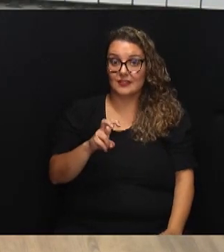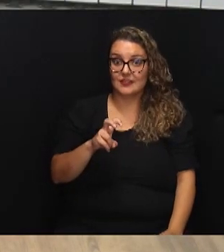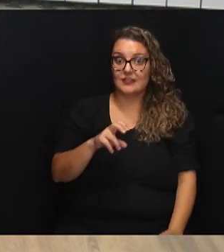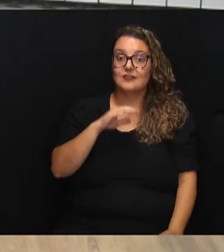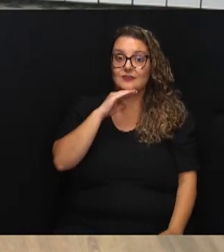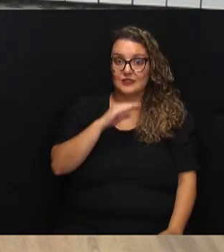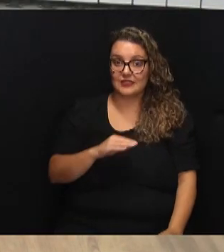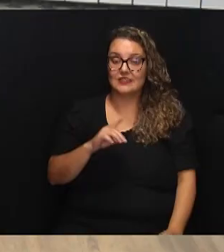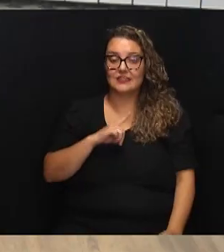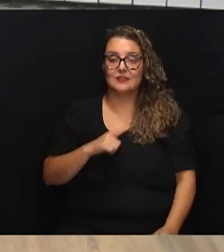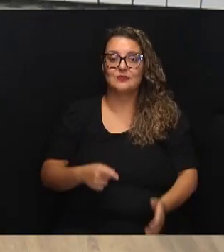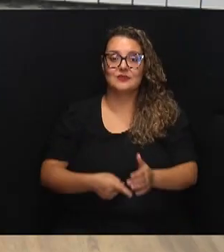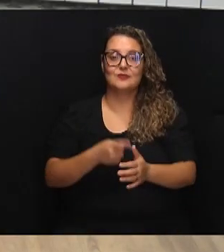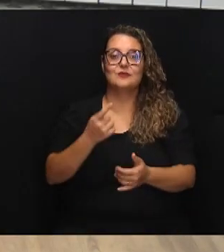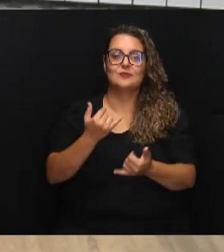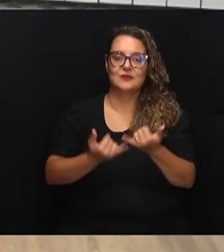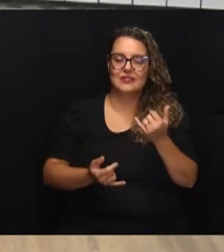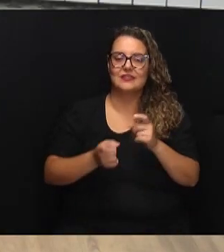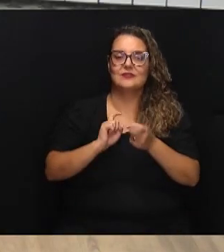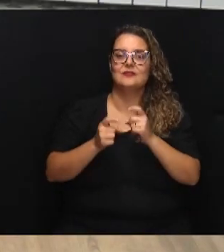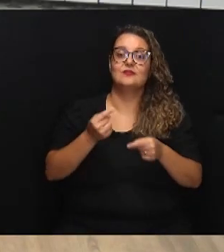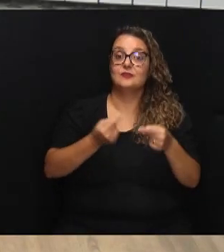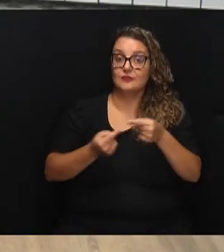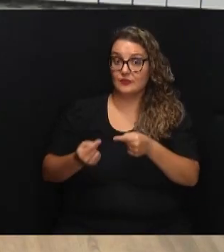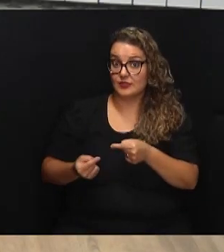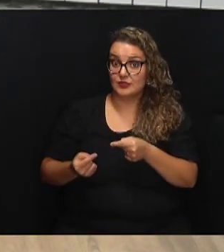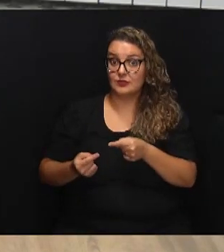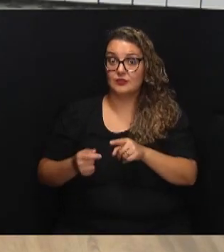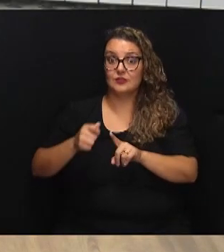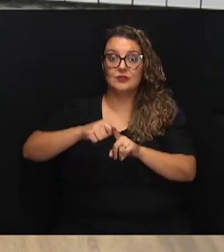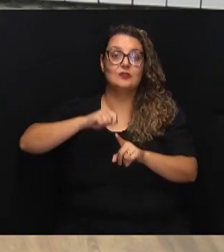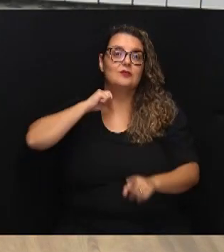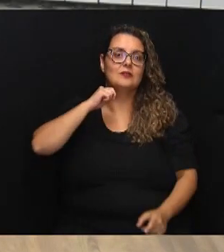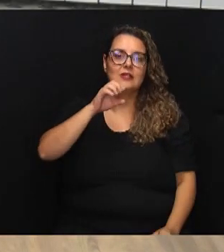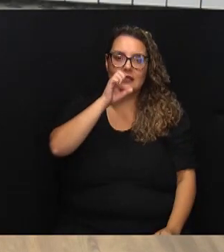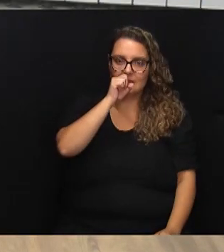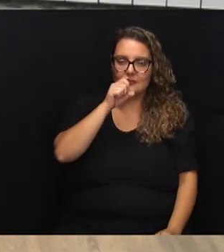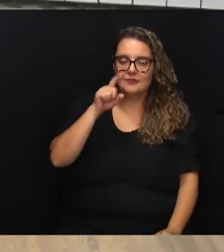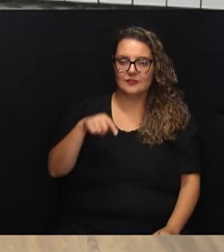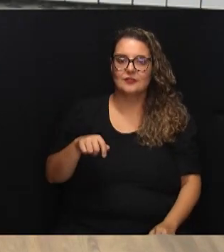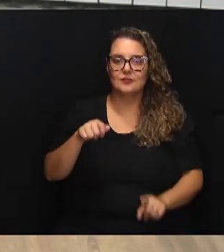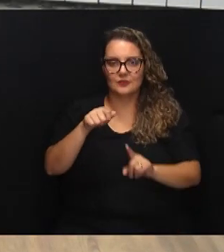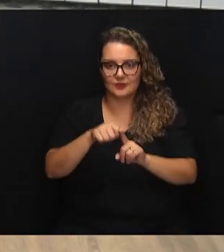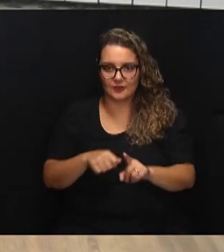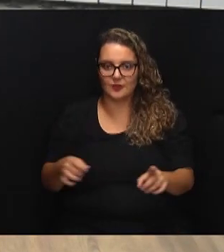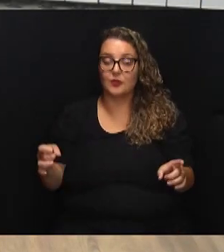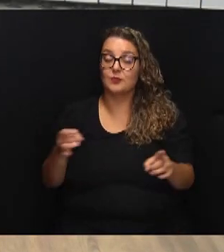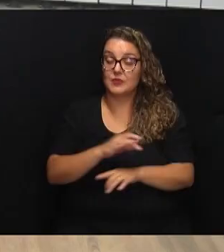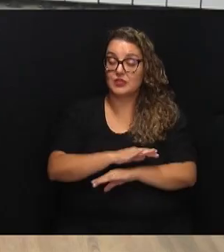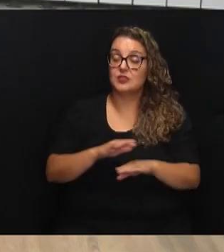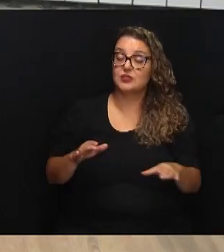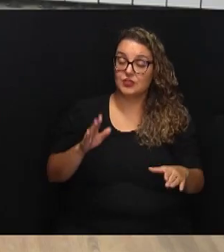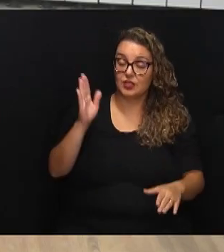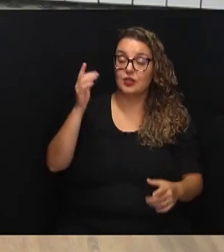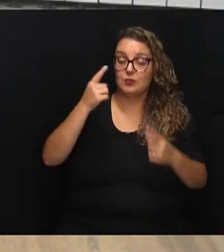nós temos a primeira parte, que hoje vai discutir o Abril Laranja, que é o mês de combate à